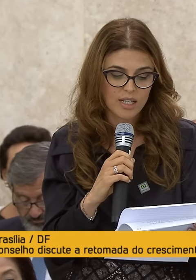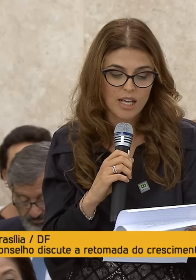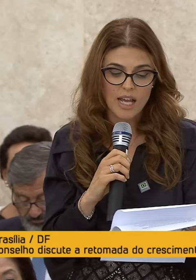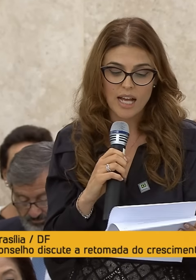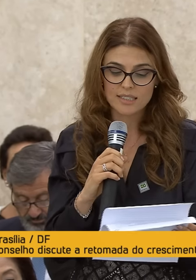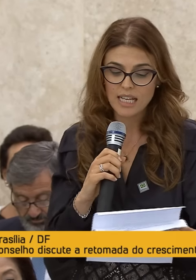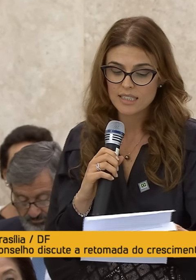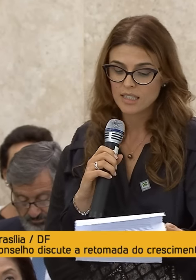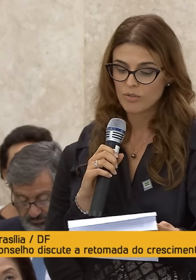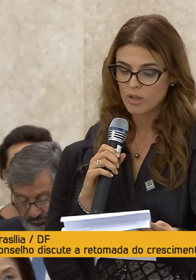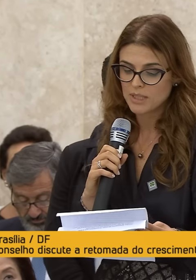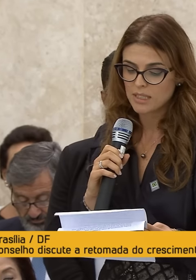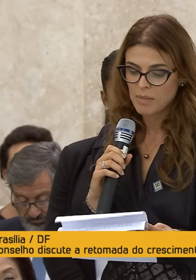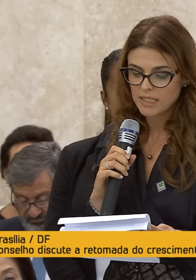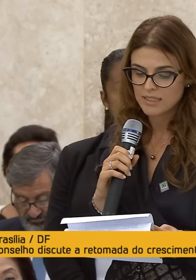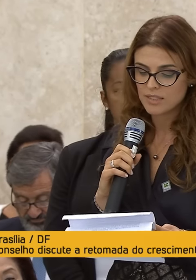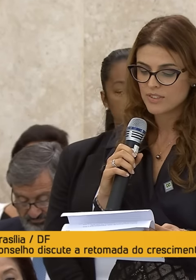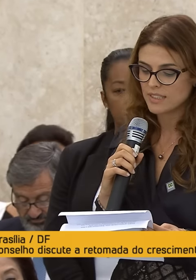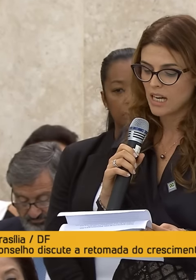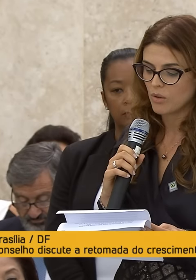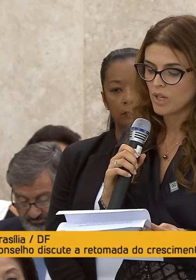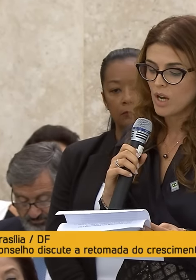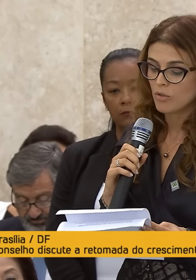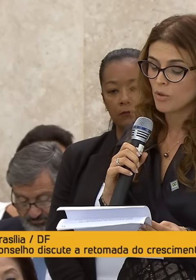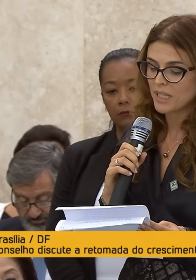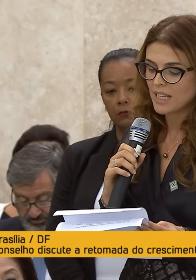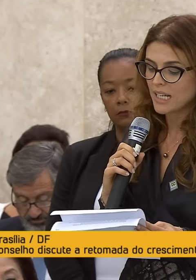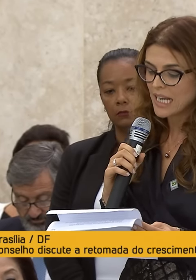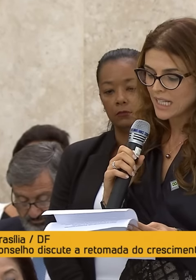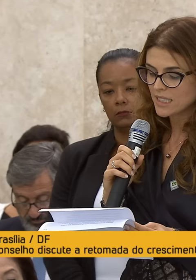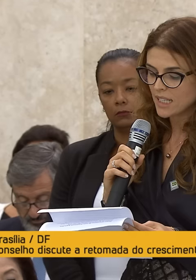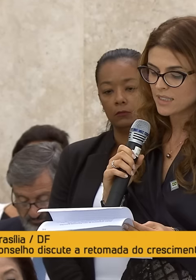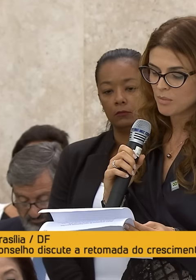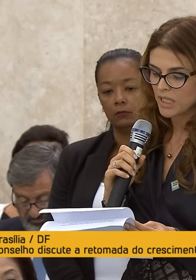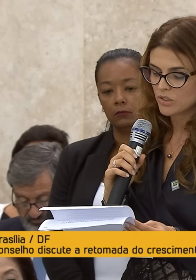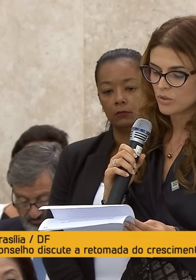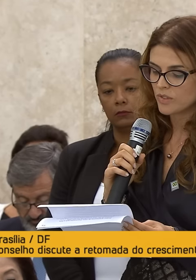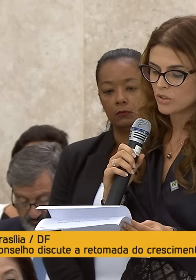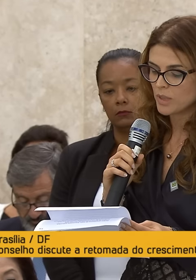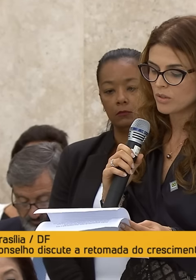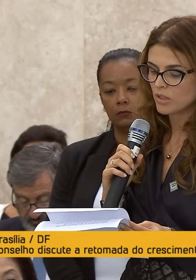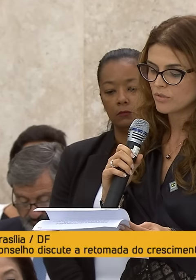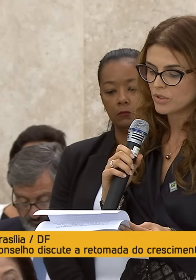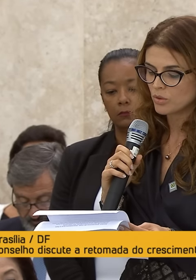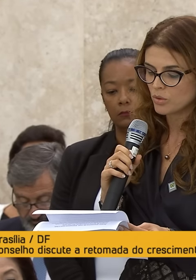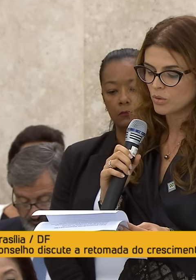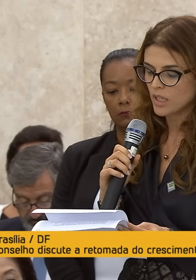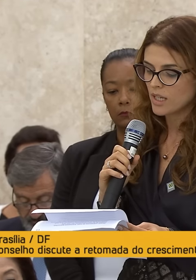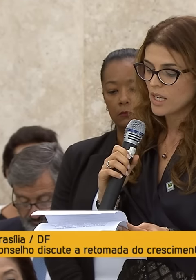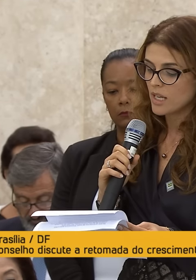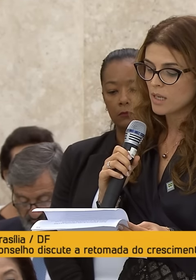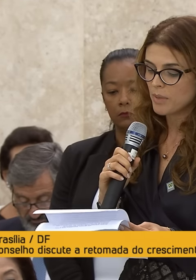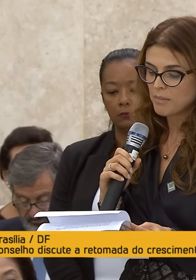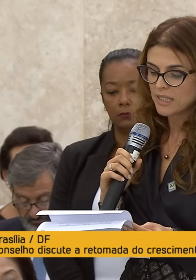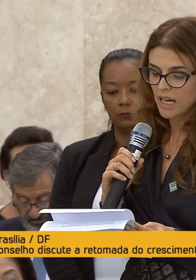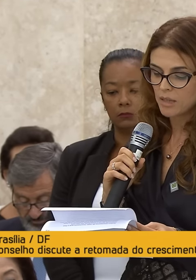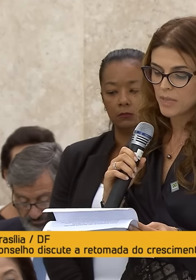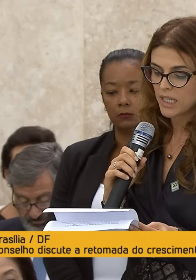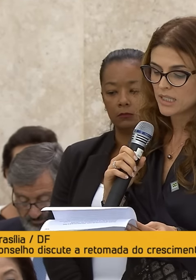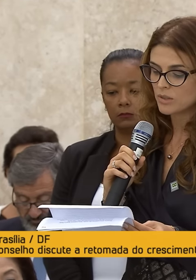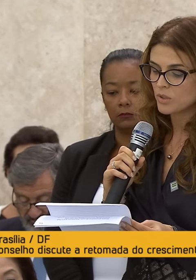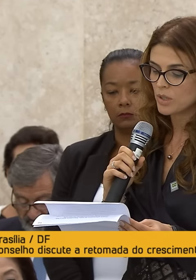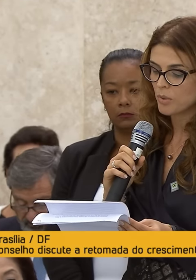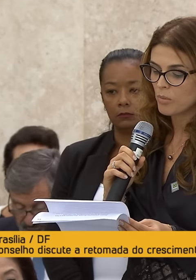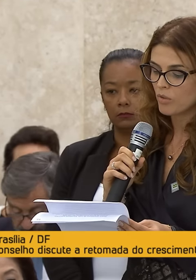digna. Realizar as reformas trabalhista e fiscal, fomentar intensamente o investimento em infraestrutura e